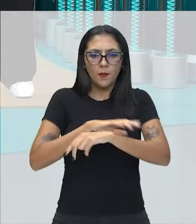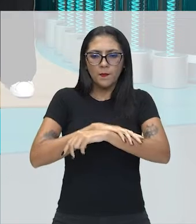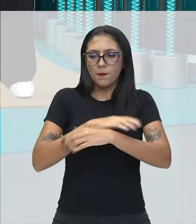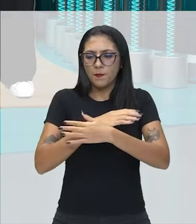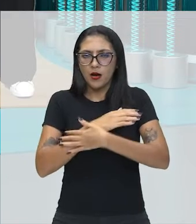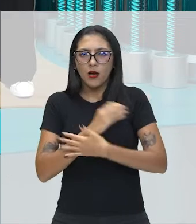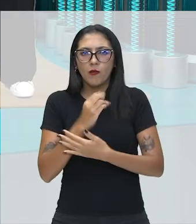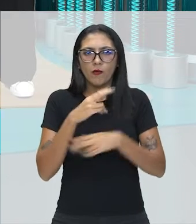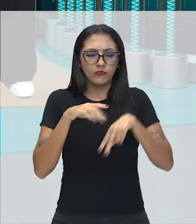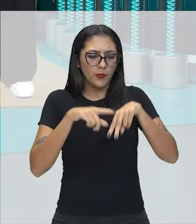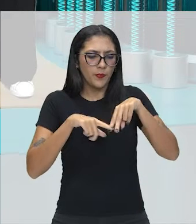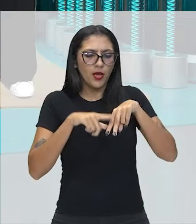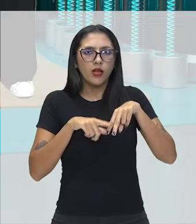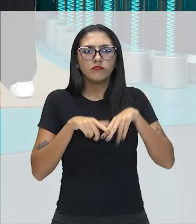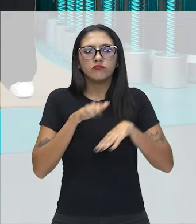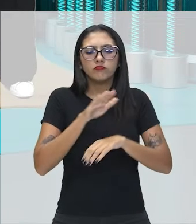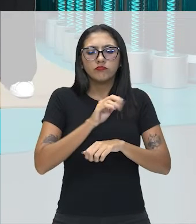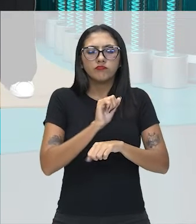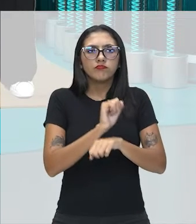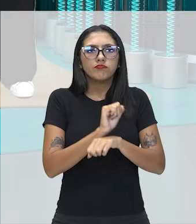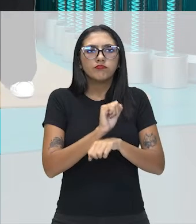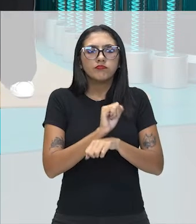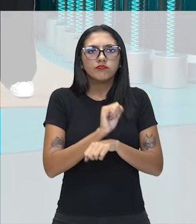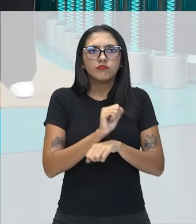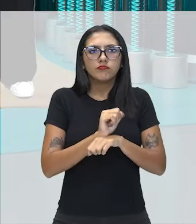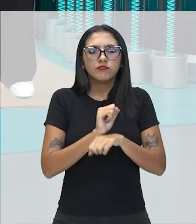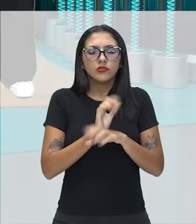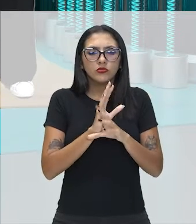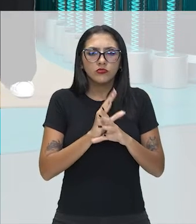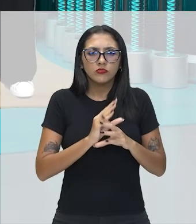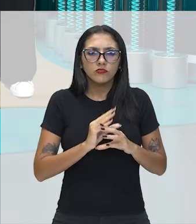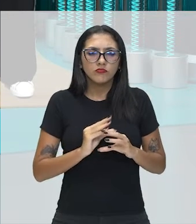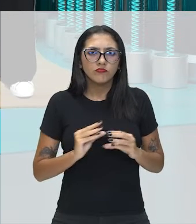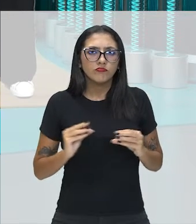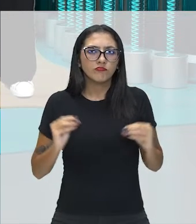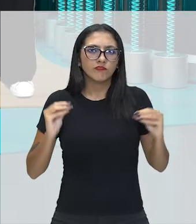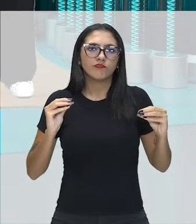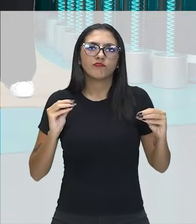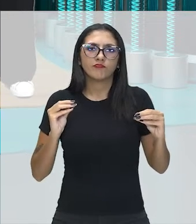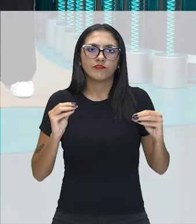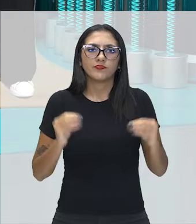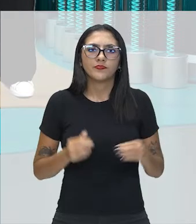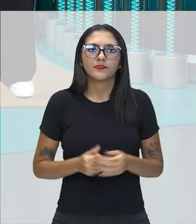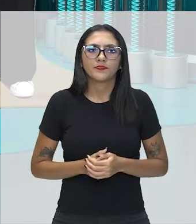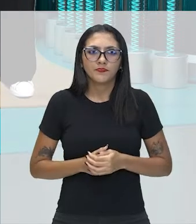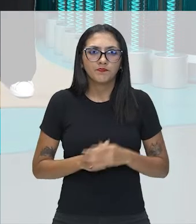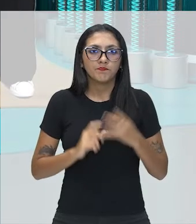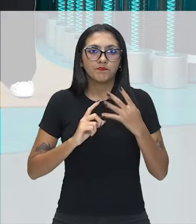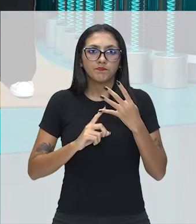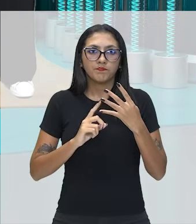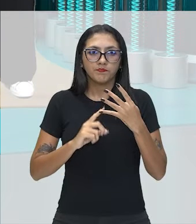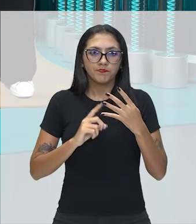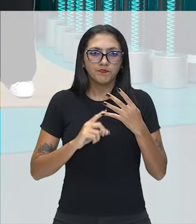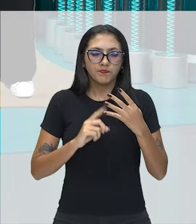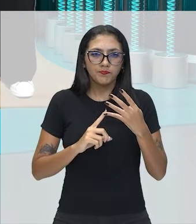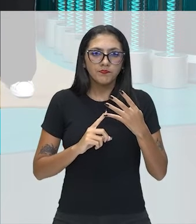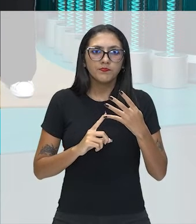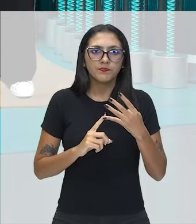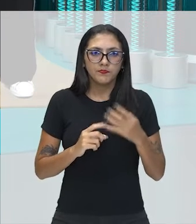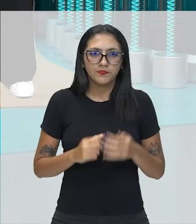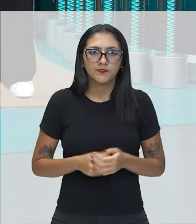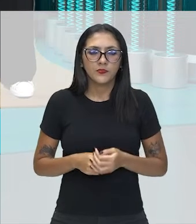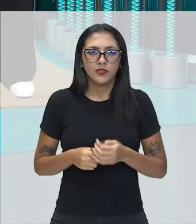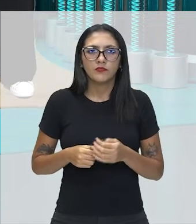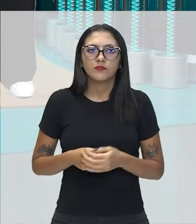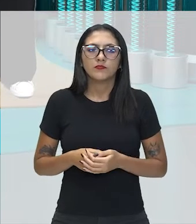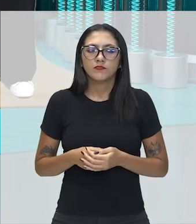e deixa ali por alguns minutos até o músculo ele ir relaxando. Reposição hídrica e de sais